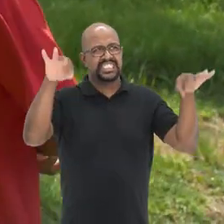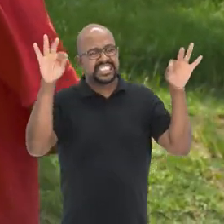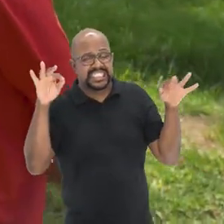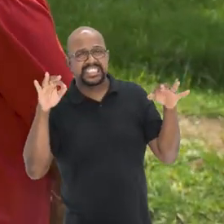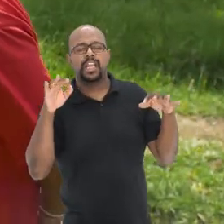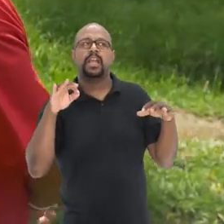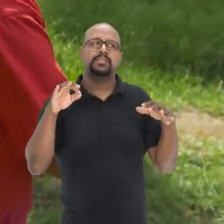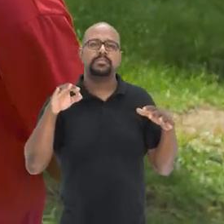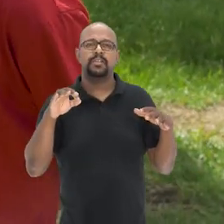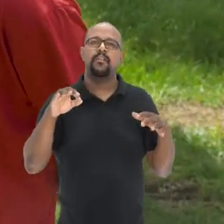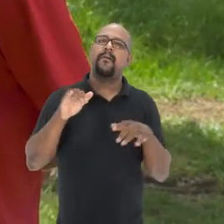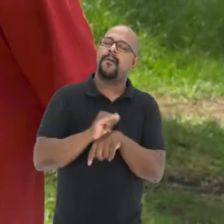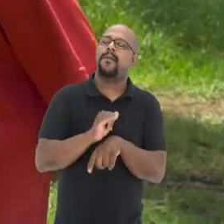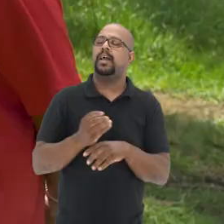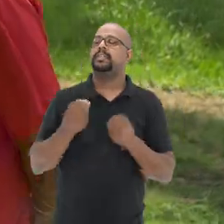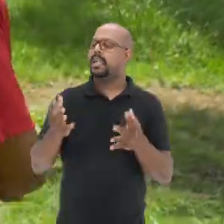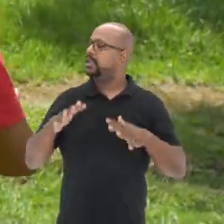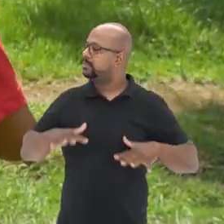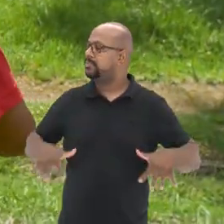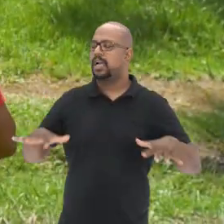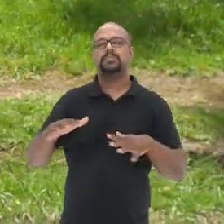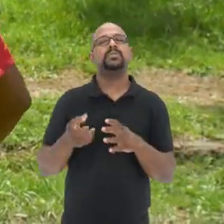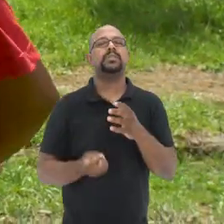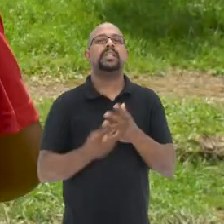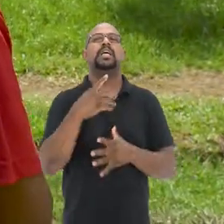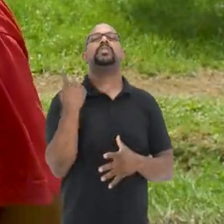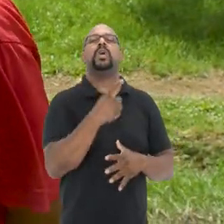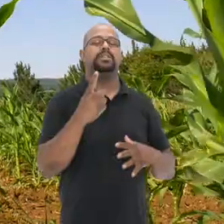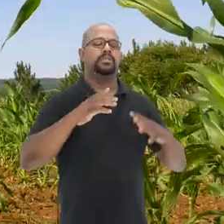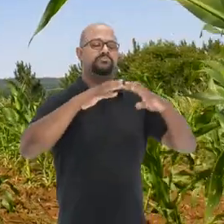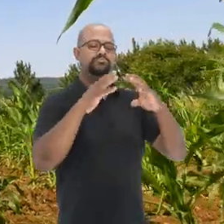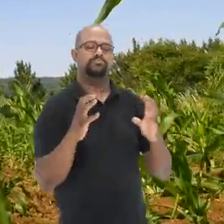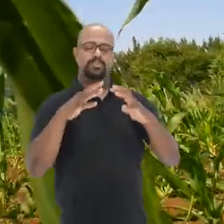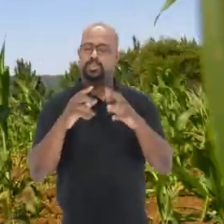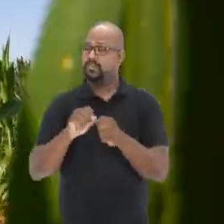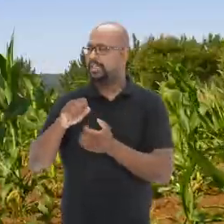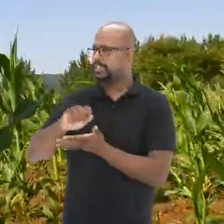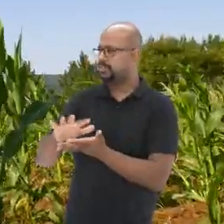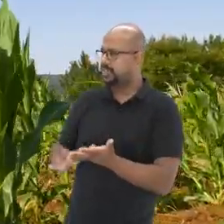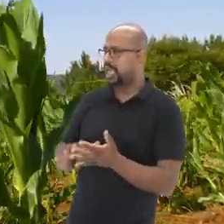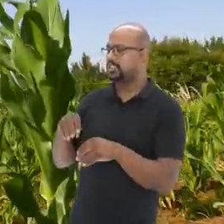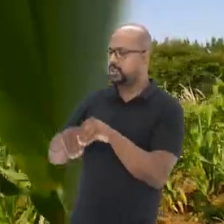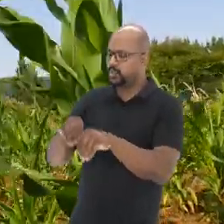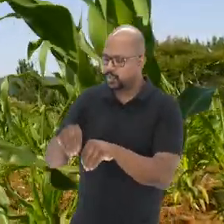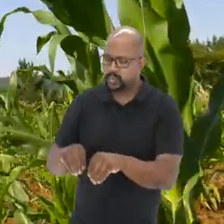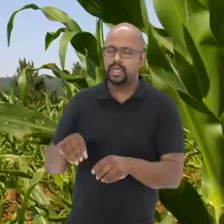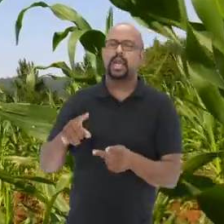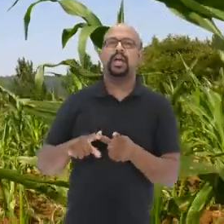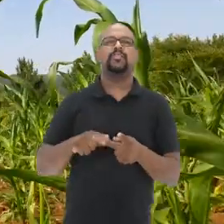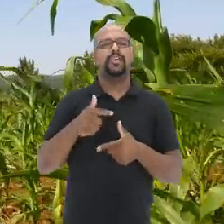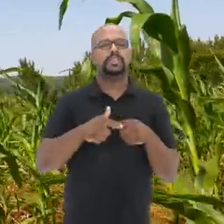ali foi dado esse espaço para que se formasse a aldeia. A gente faz uma atividade de cultura,